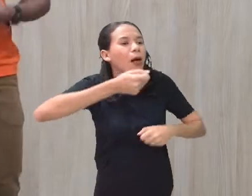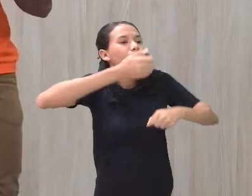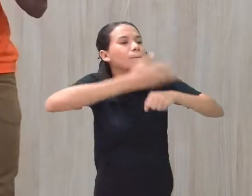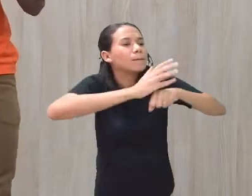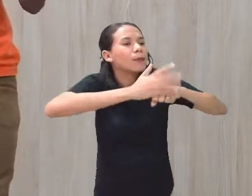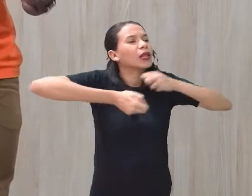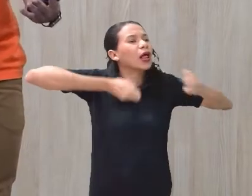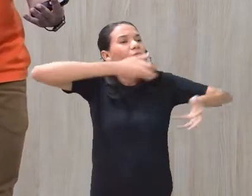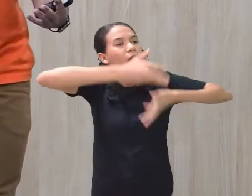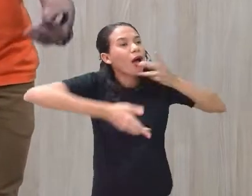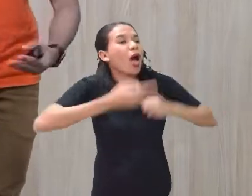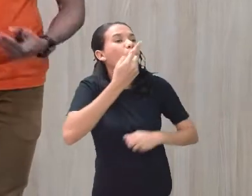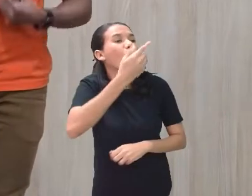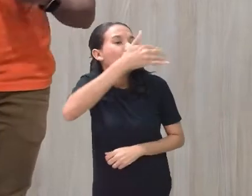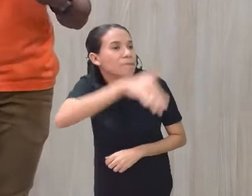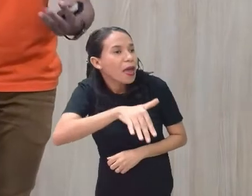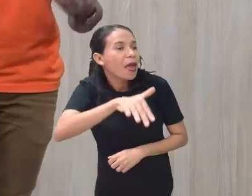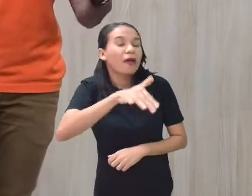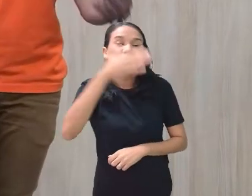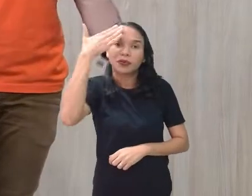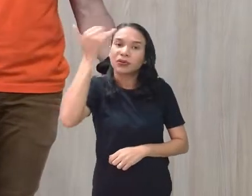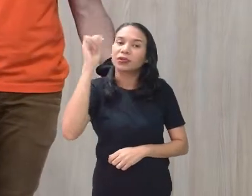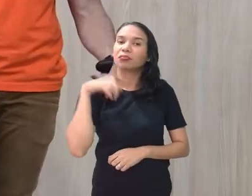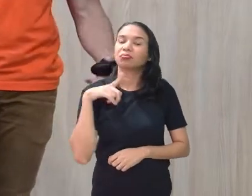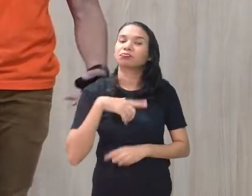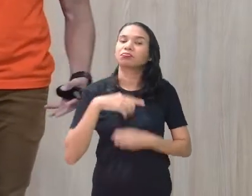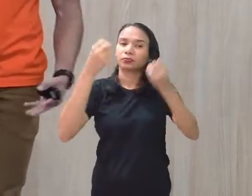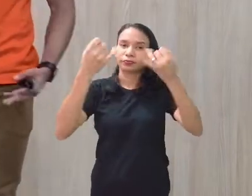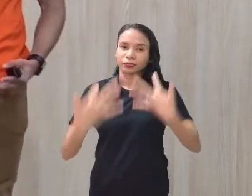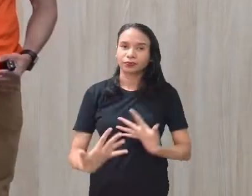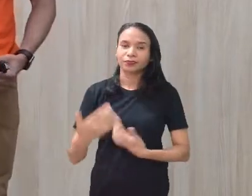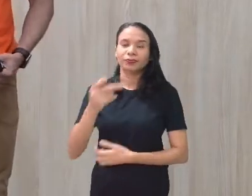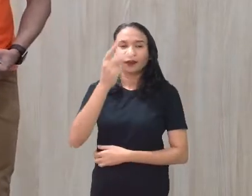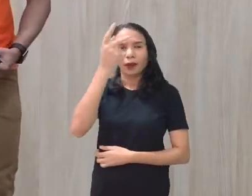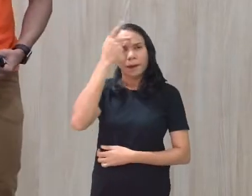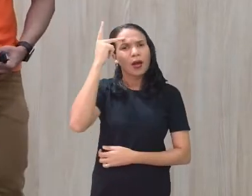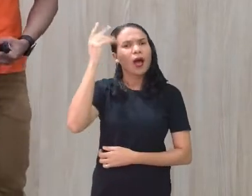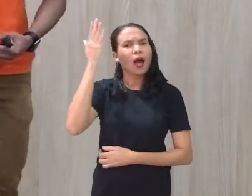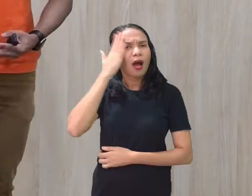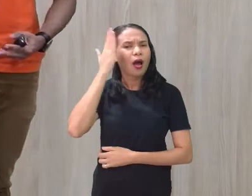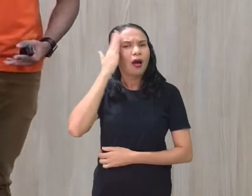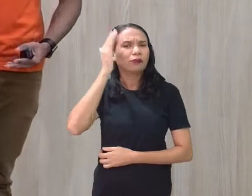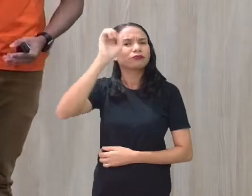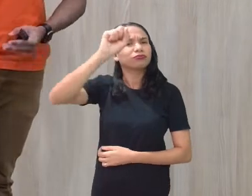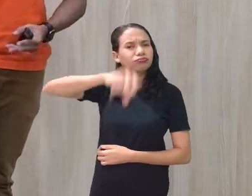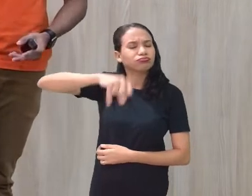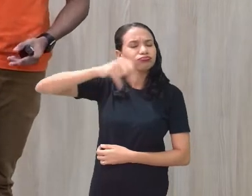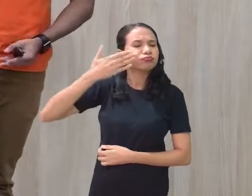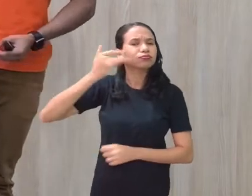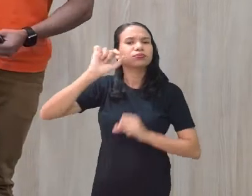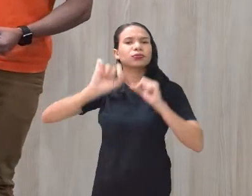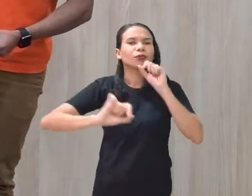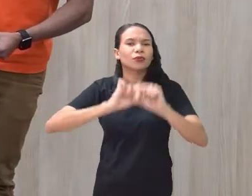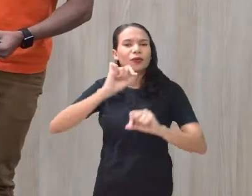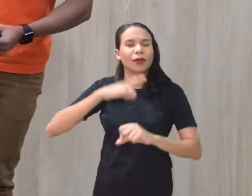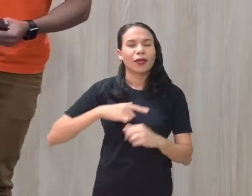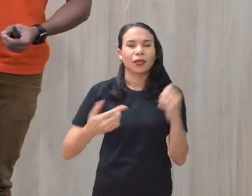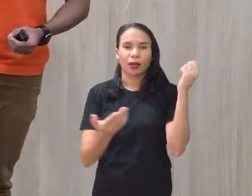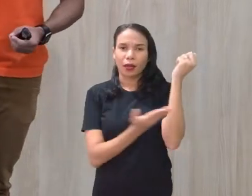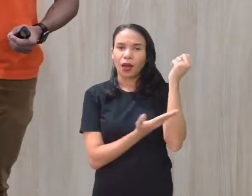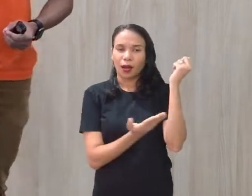só o ato de você falar e de saber que você está aí falando, você entende, você sabe que